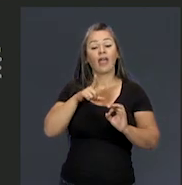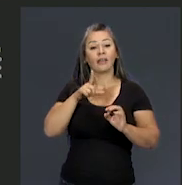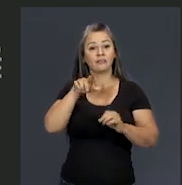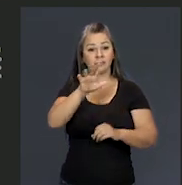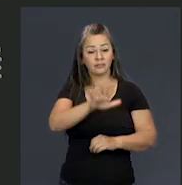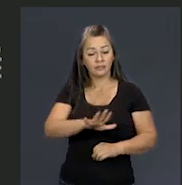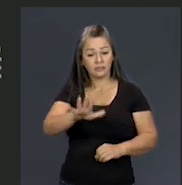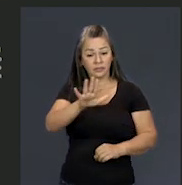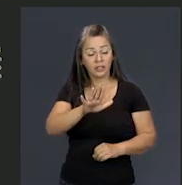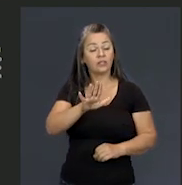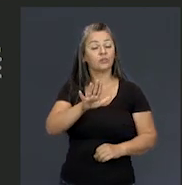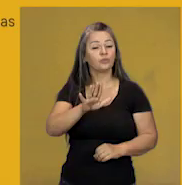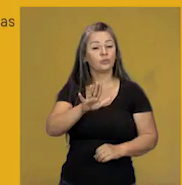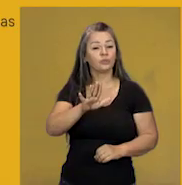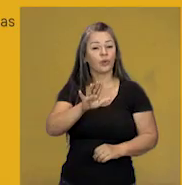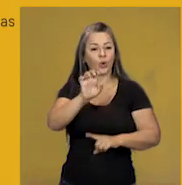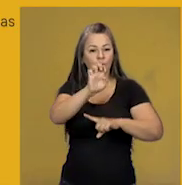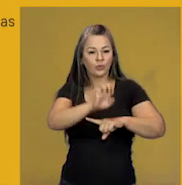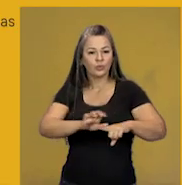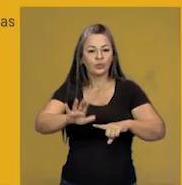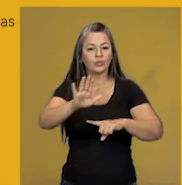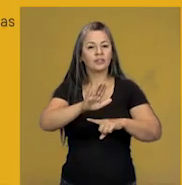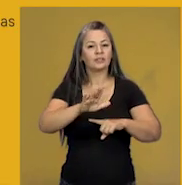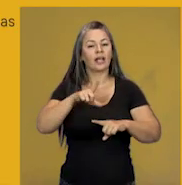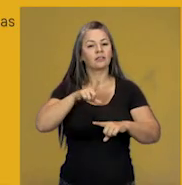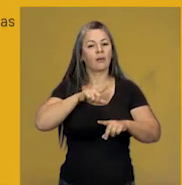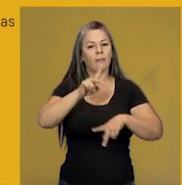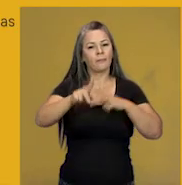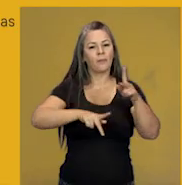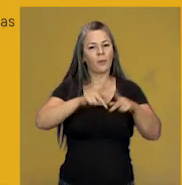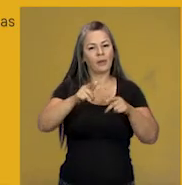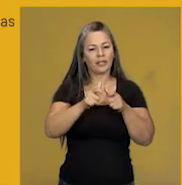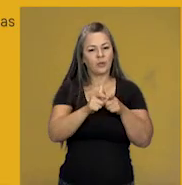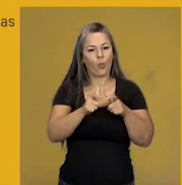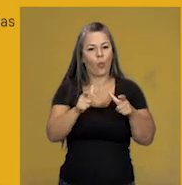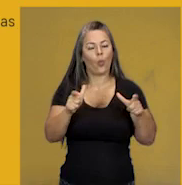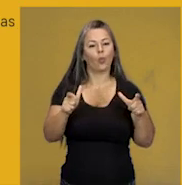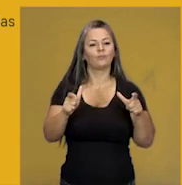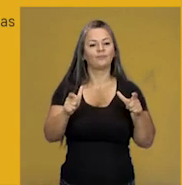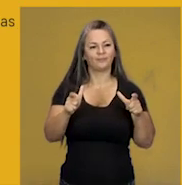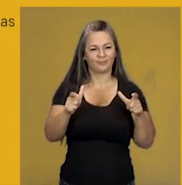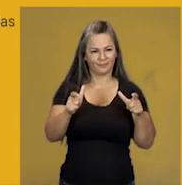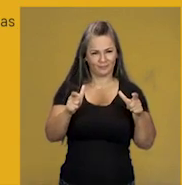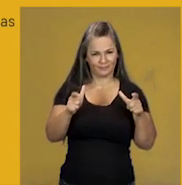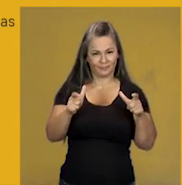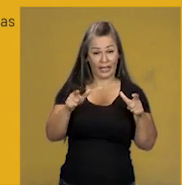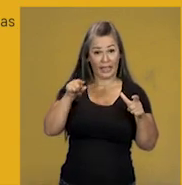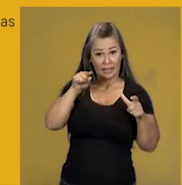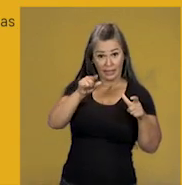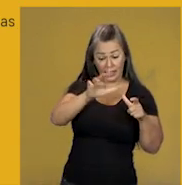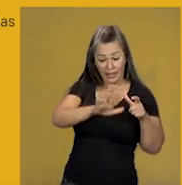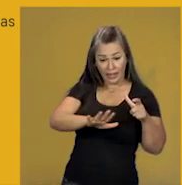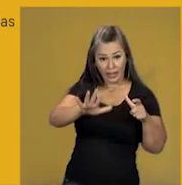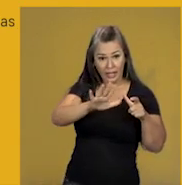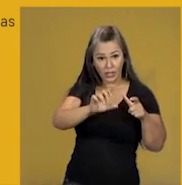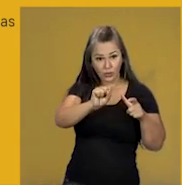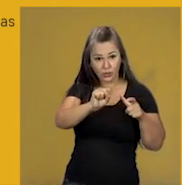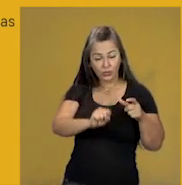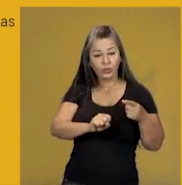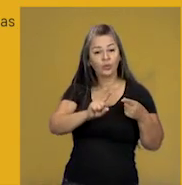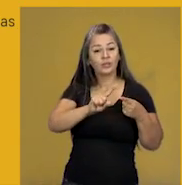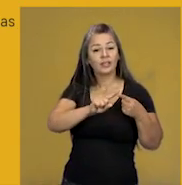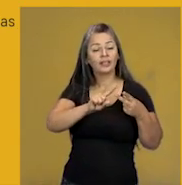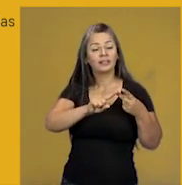estados mais populosos do Brasil. Os três tipos climáticos predominantes nessa região, você tem o